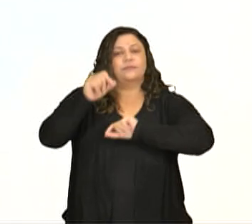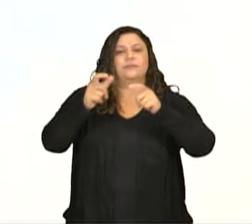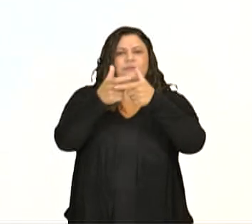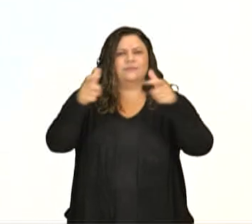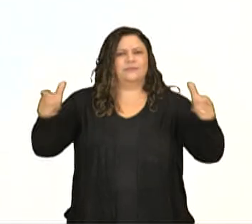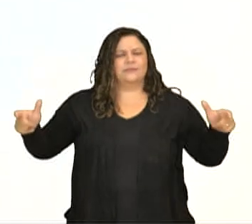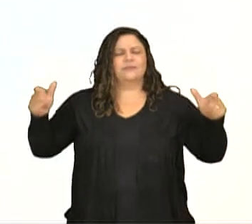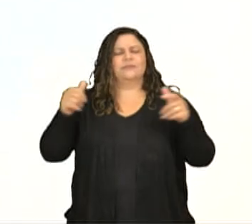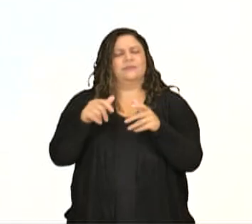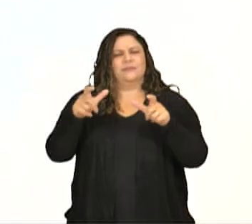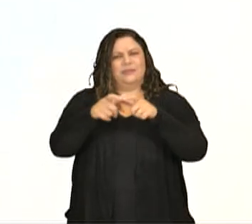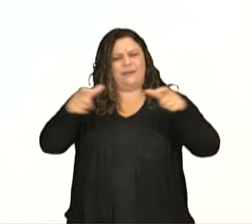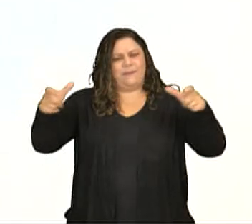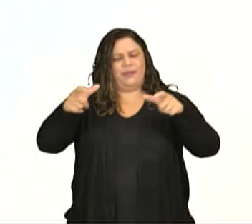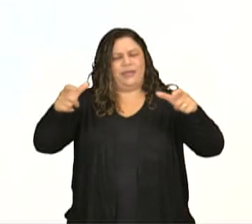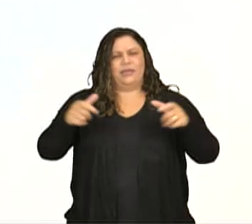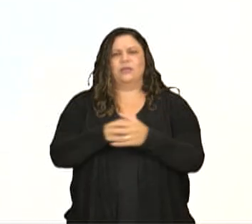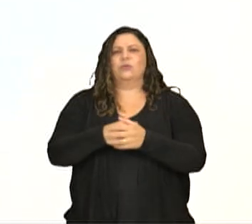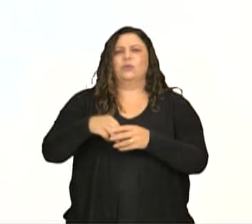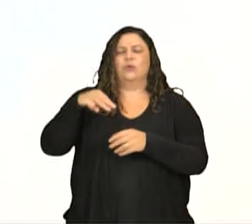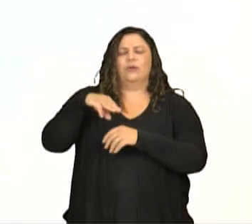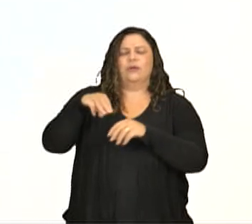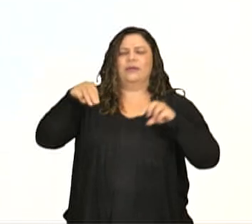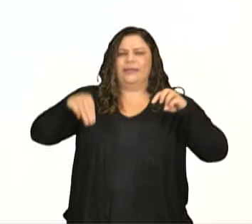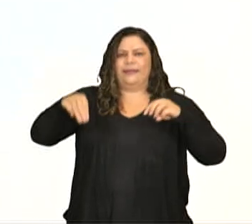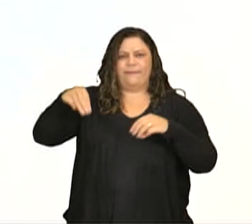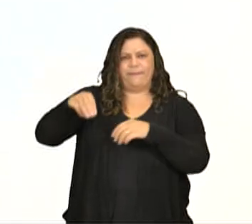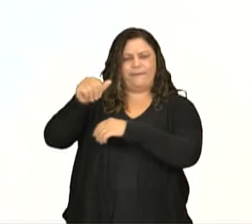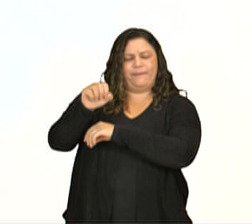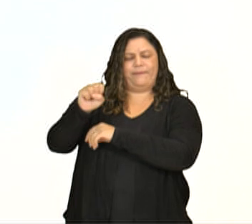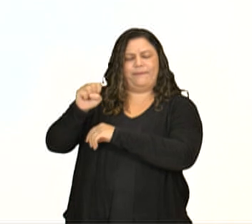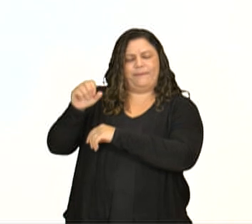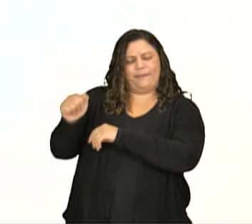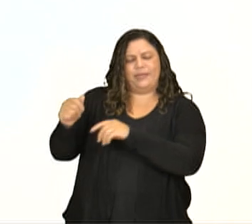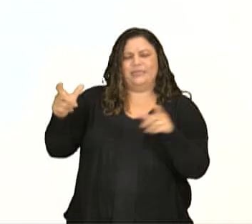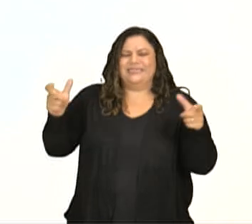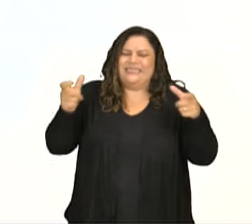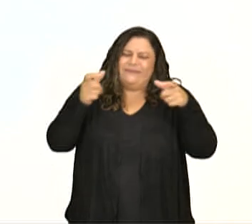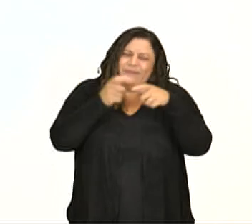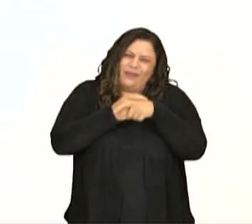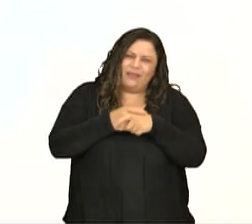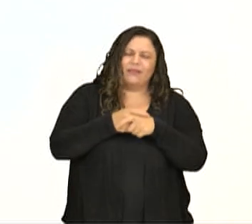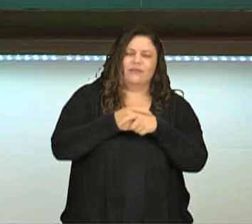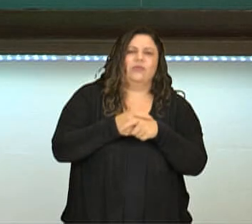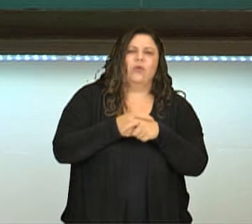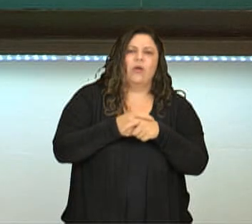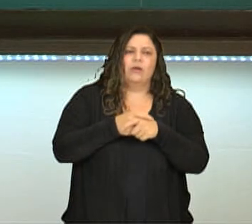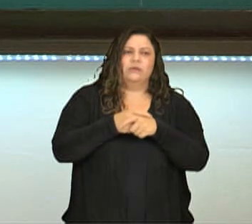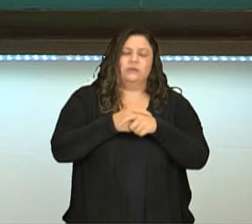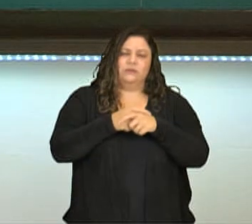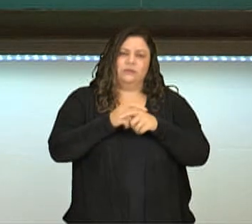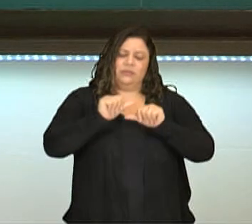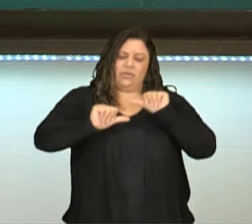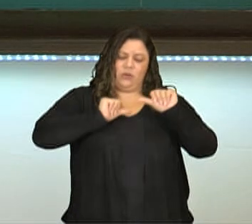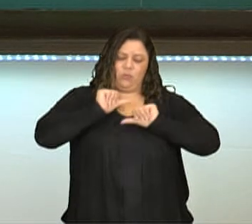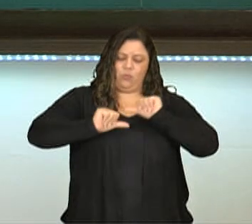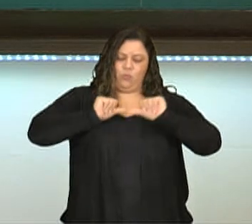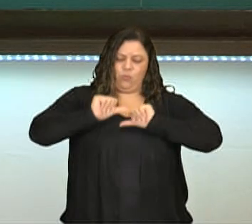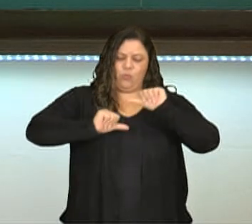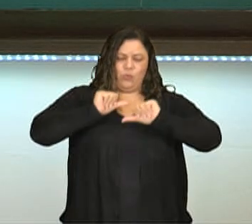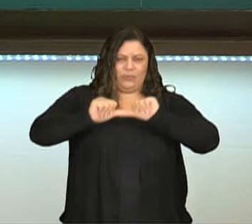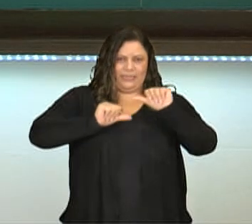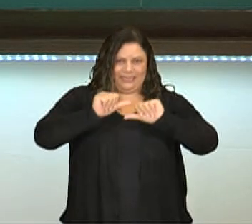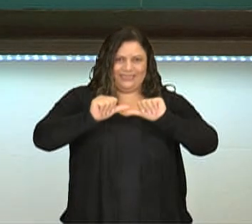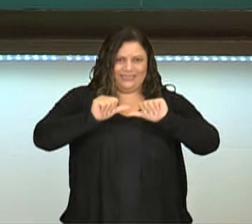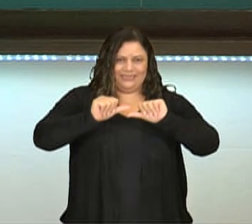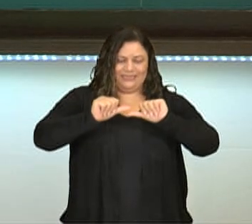e massa, ou seja, tem seres que começam de uma forma menor, muitas vezes sofrem metamorfose nessas formas